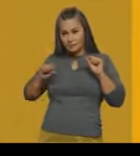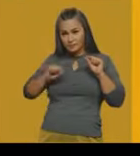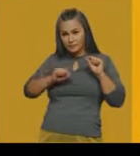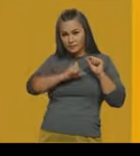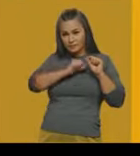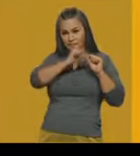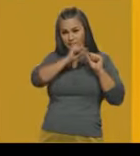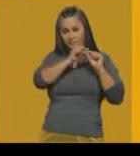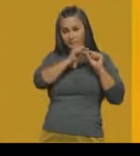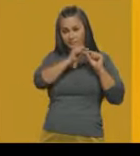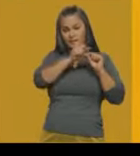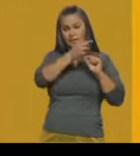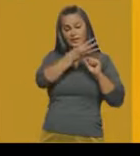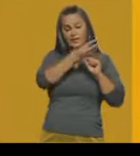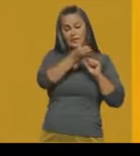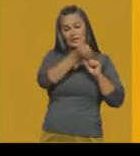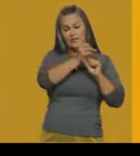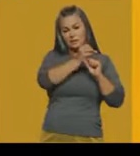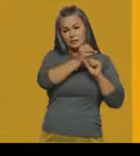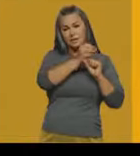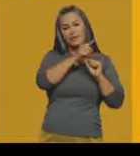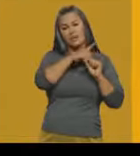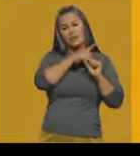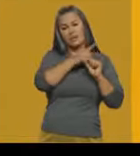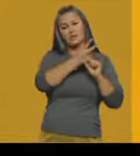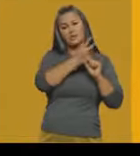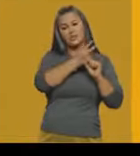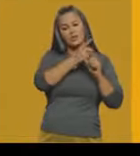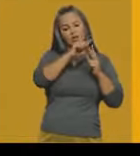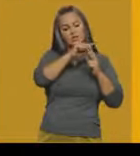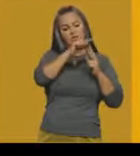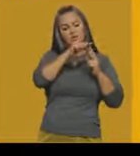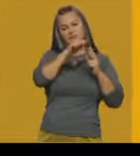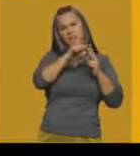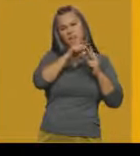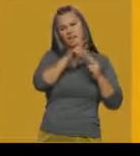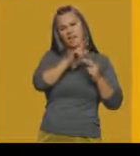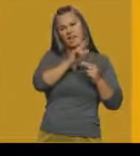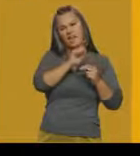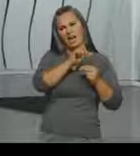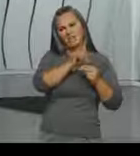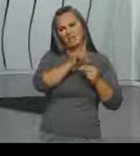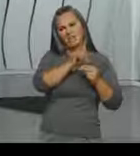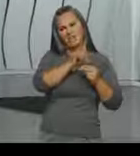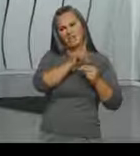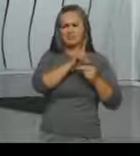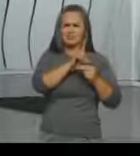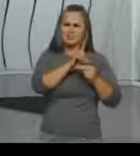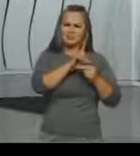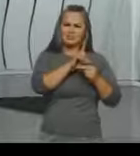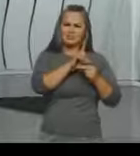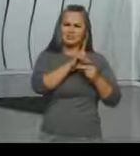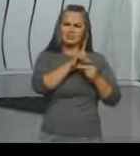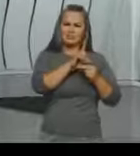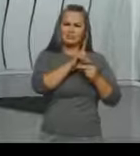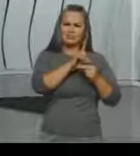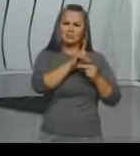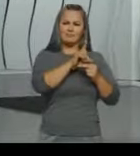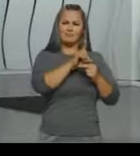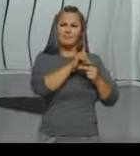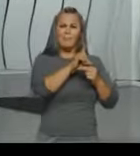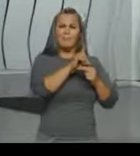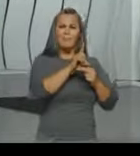E quando eu tiver 360, 2π radianos. Só que é o problema, isso vai de cada um. Eu não